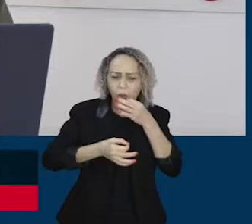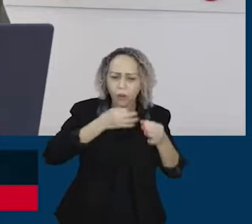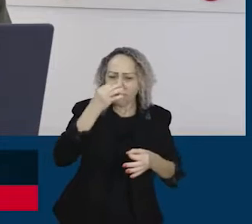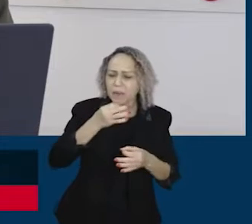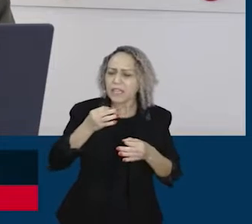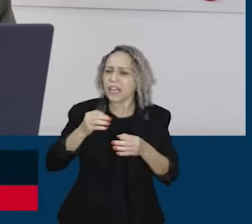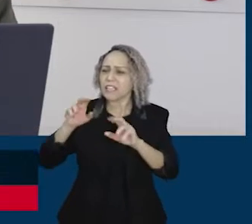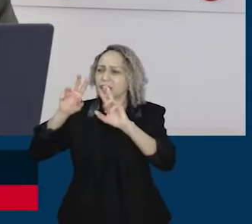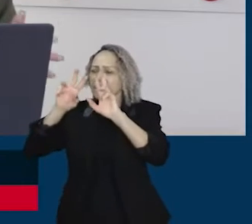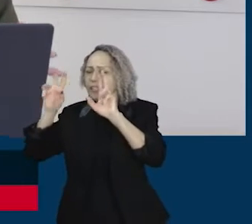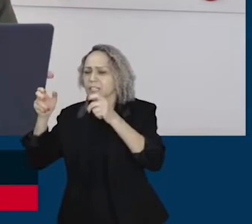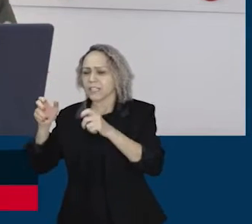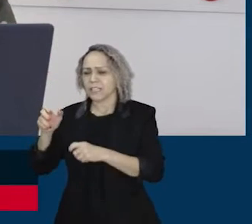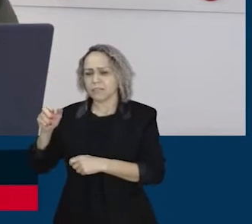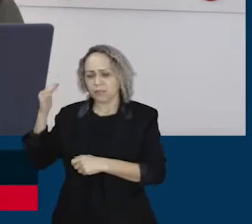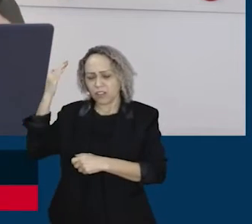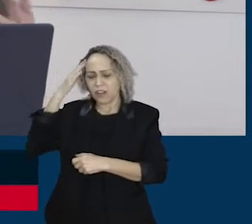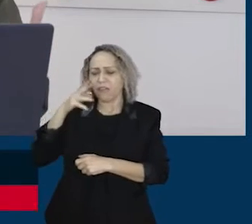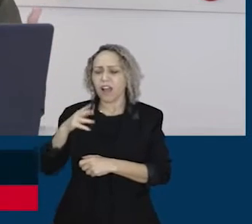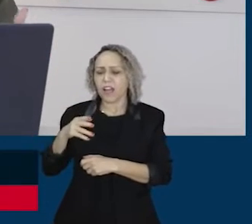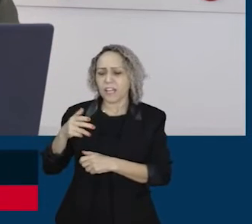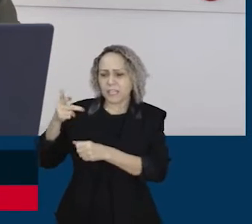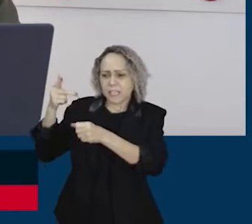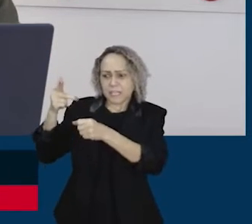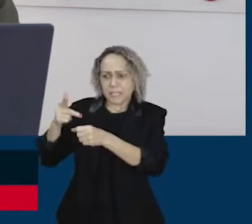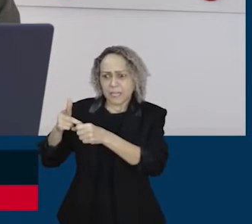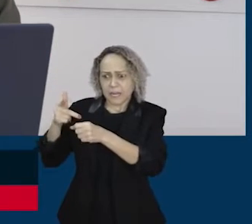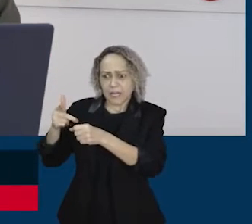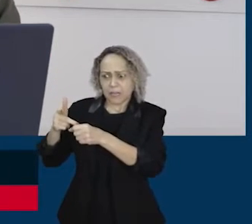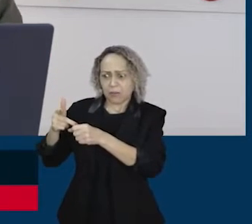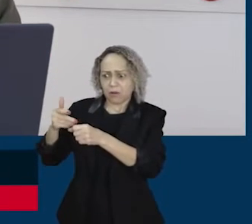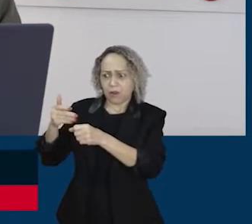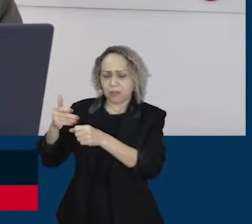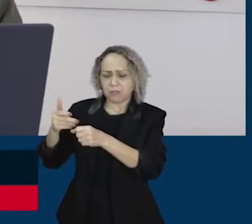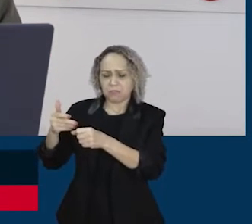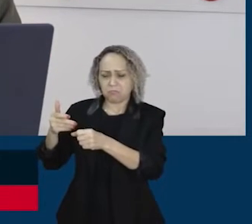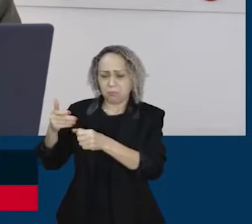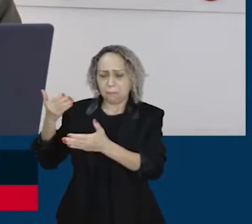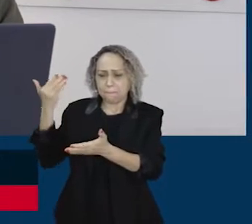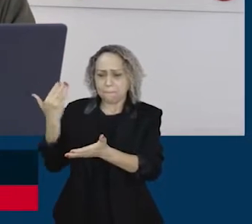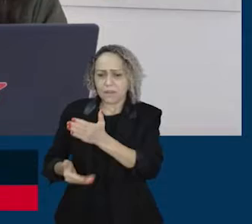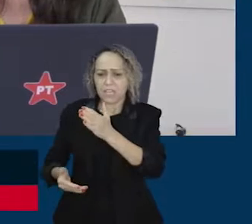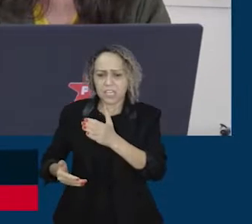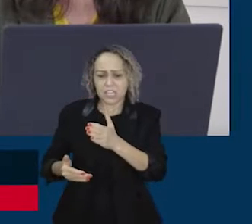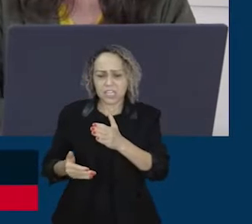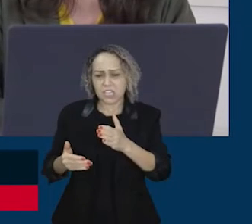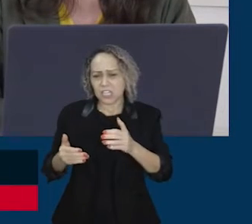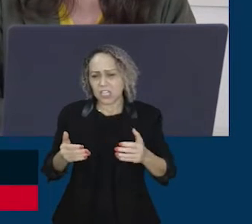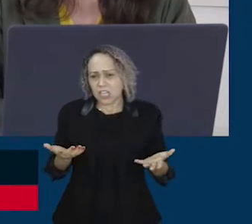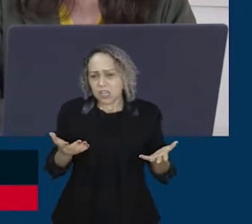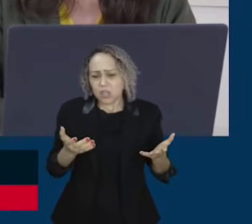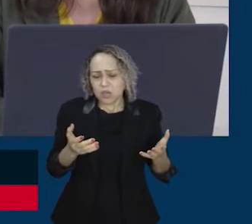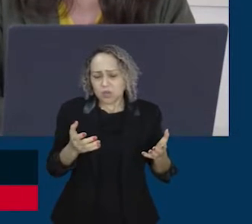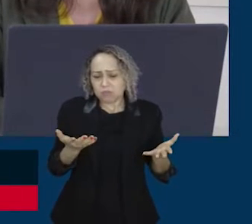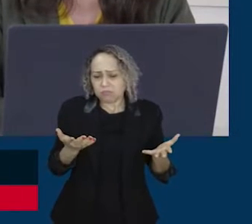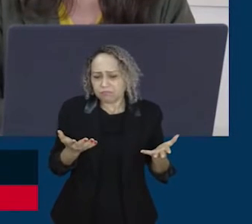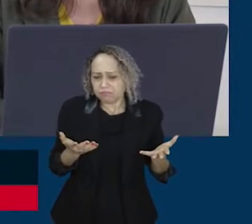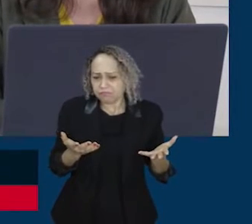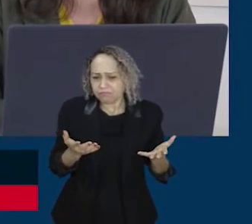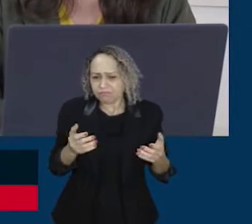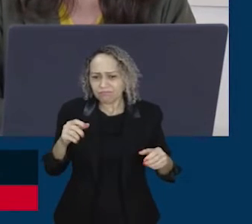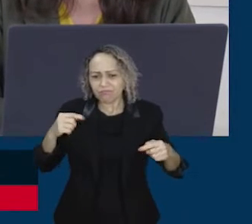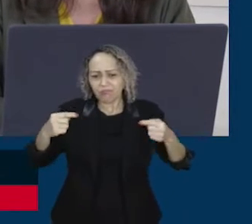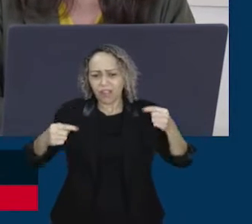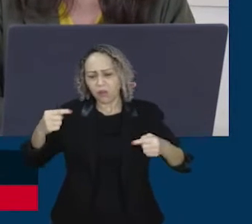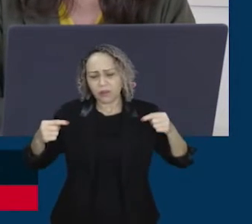Eletrobras perdeu espaço para a iniciativa privada e, por isso, deve ser vendida. Meu Deus, esse é o argumento mais imbecil que